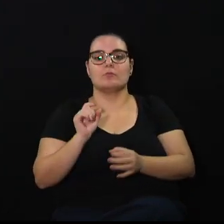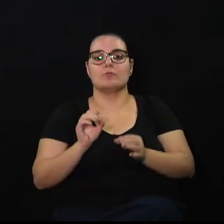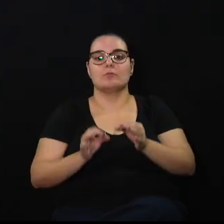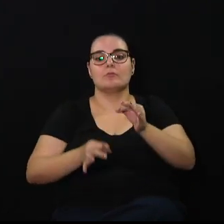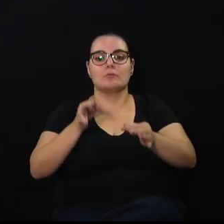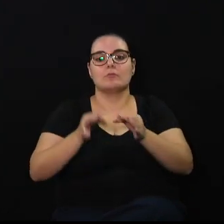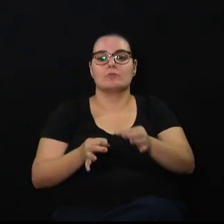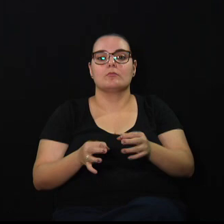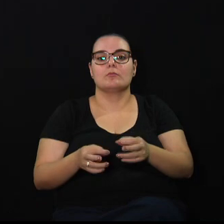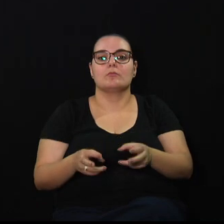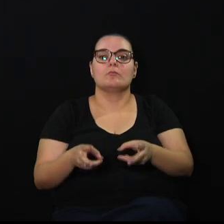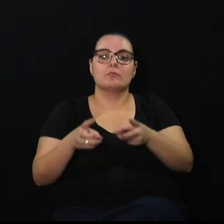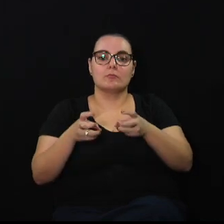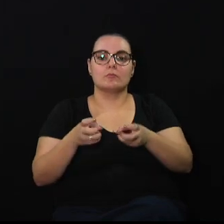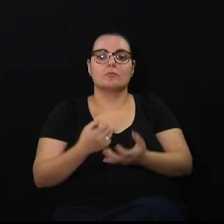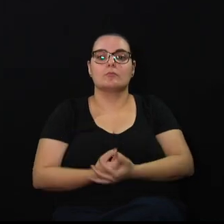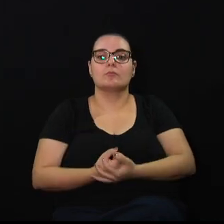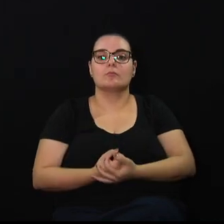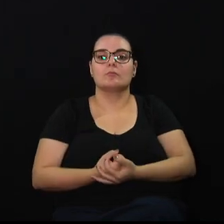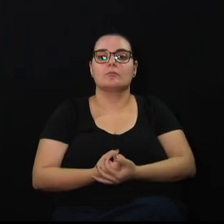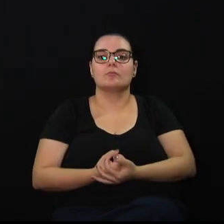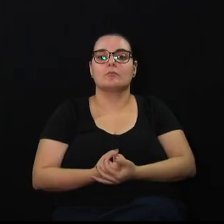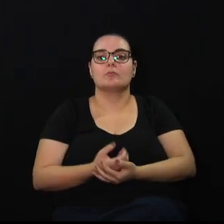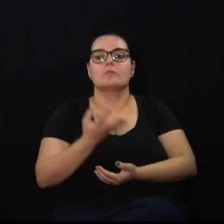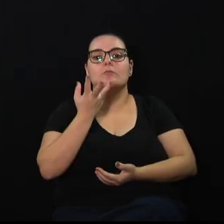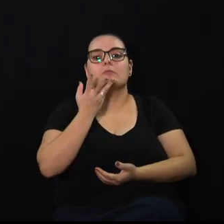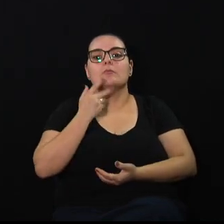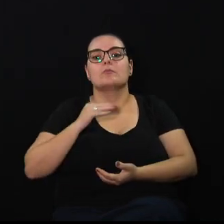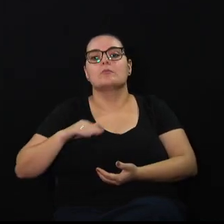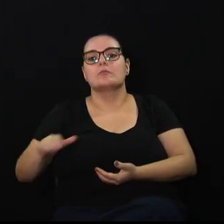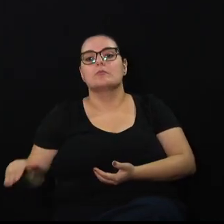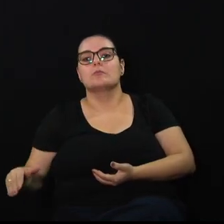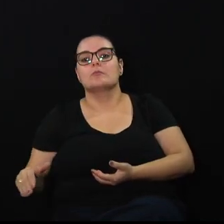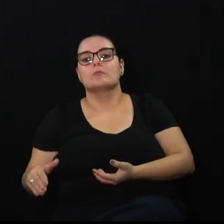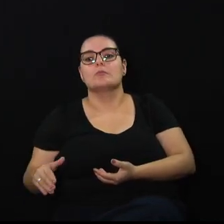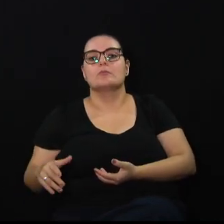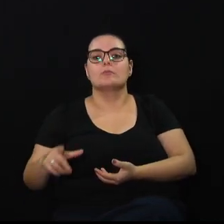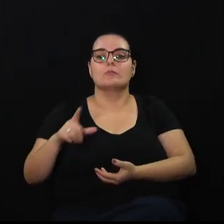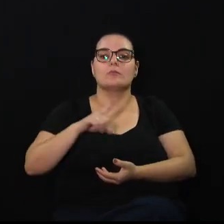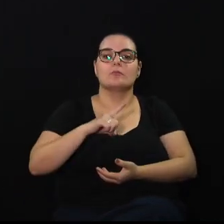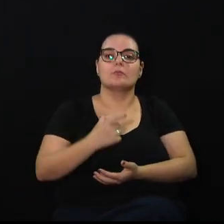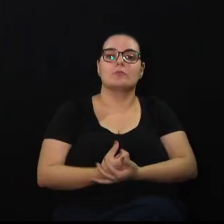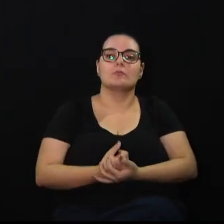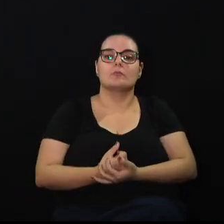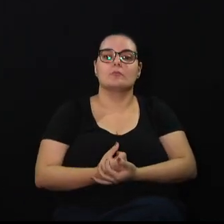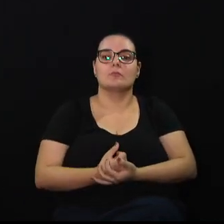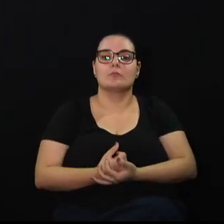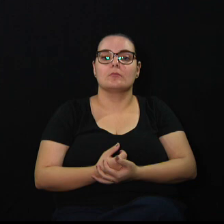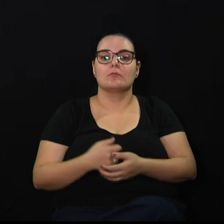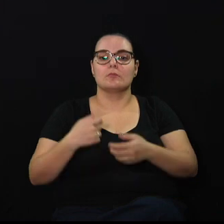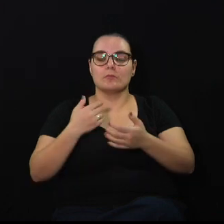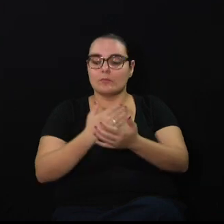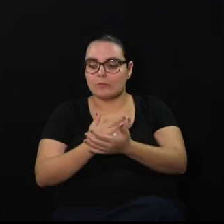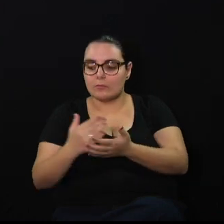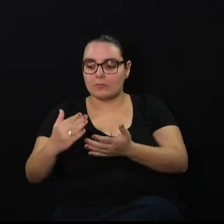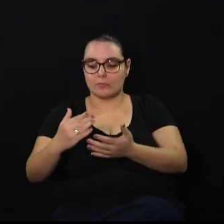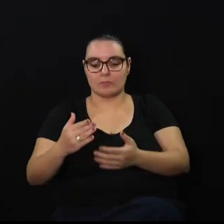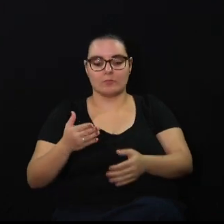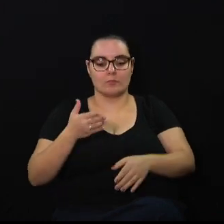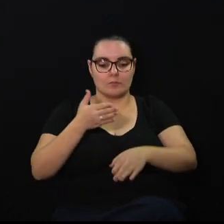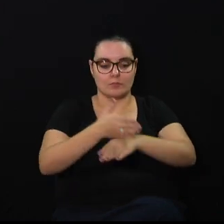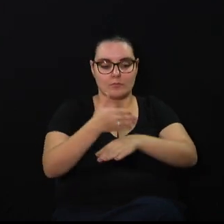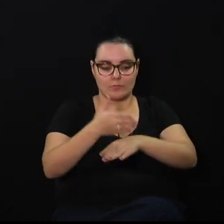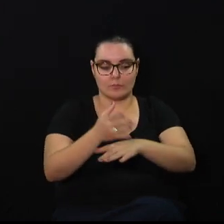observar a necessidade que aquela criança tem de começar a ter aquelas intervenções que foram solicitadas